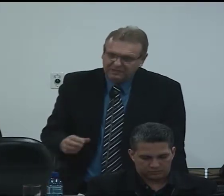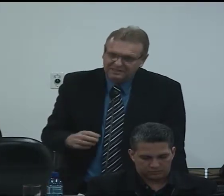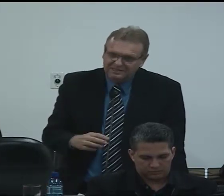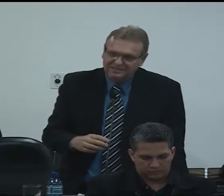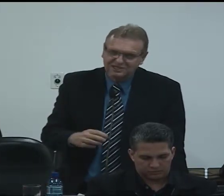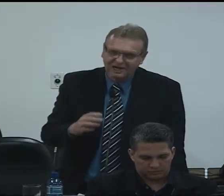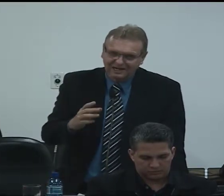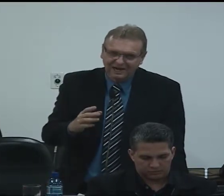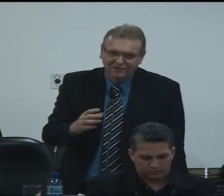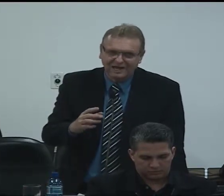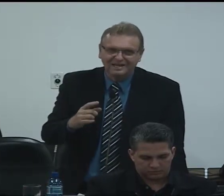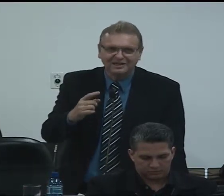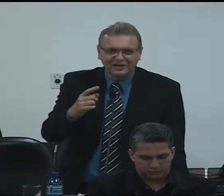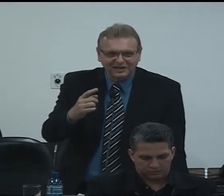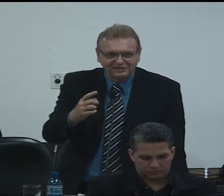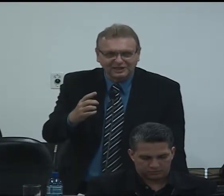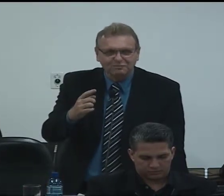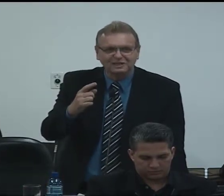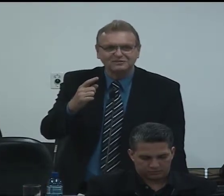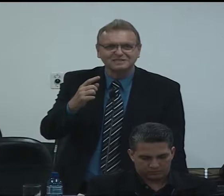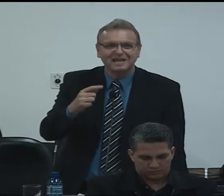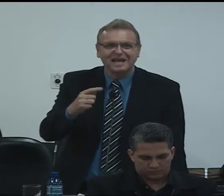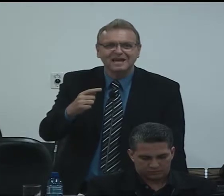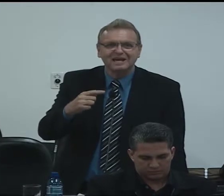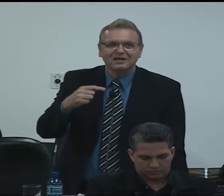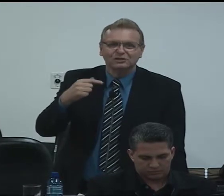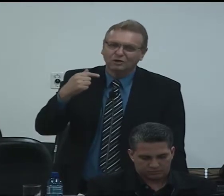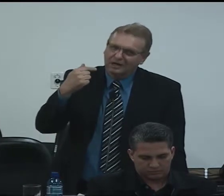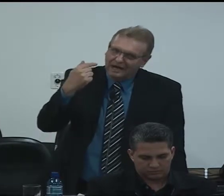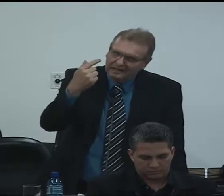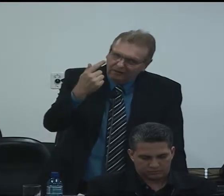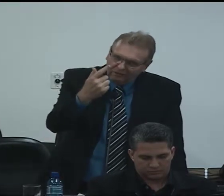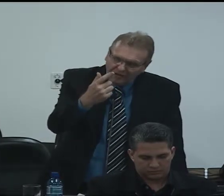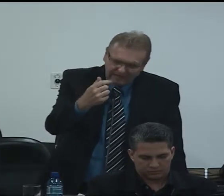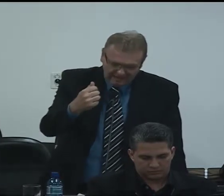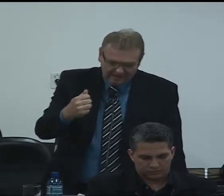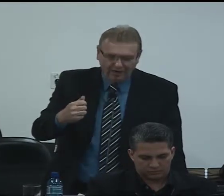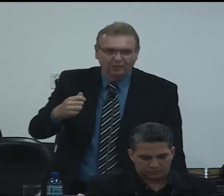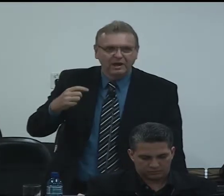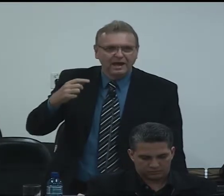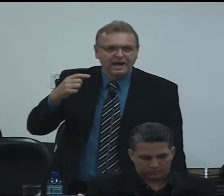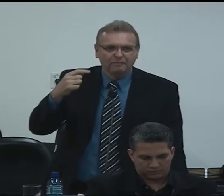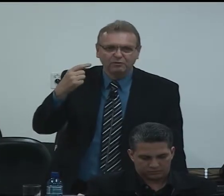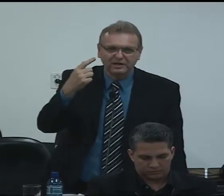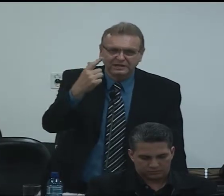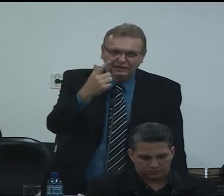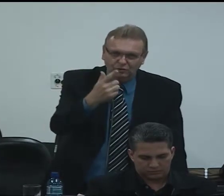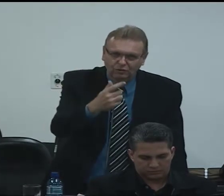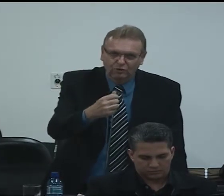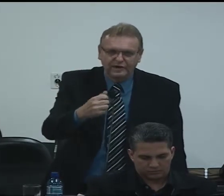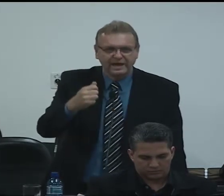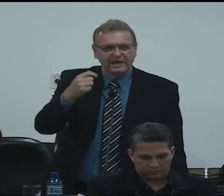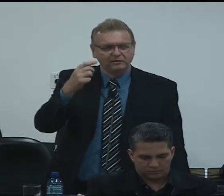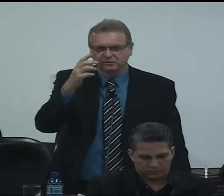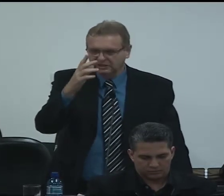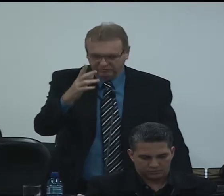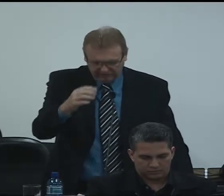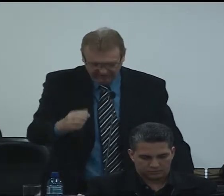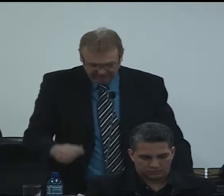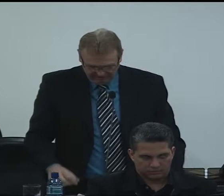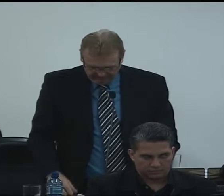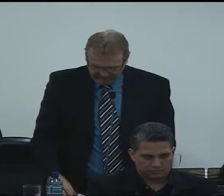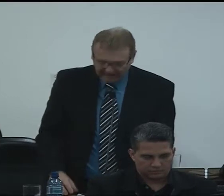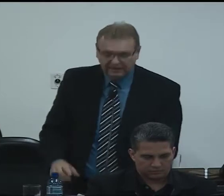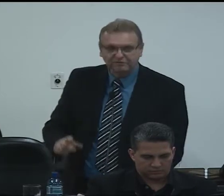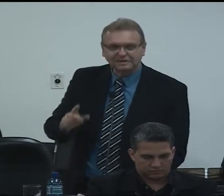novamente deixa claro que a igreja que muitas vezes é jogado ao léu é aproveitar a dor e não sei o